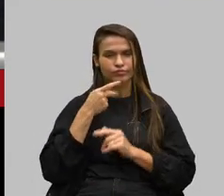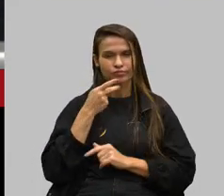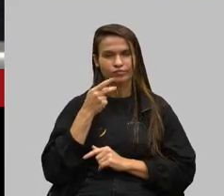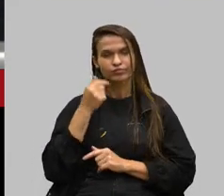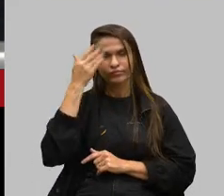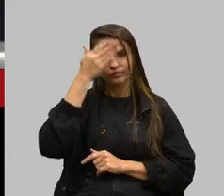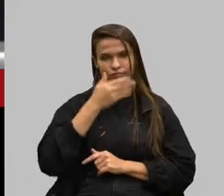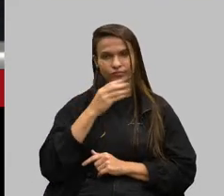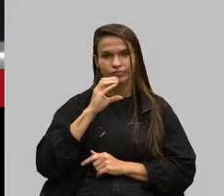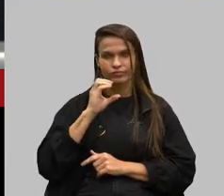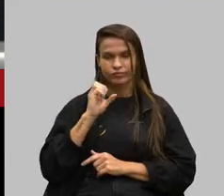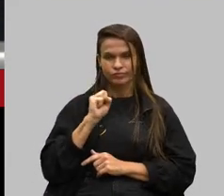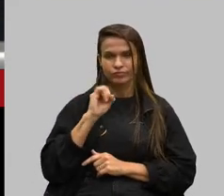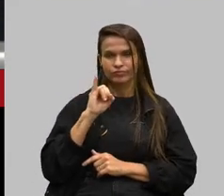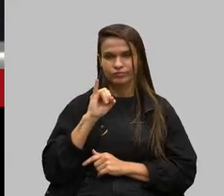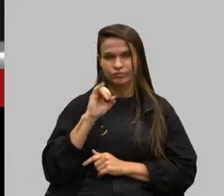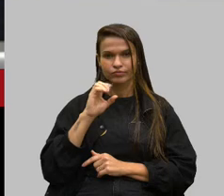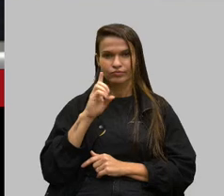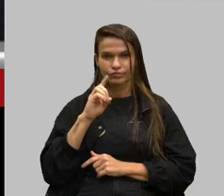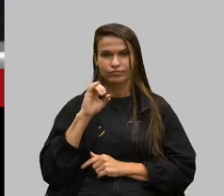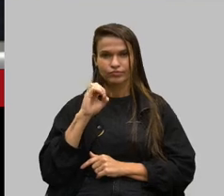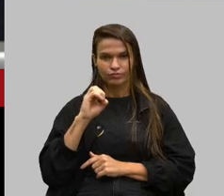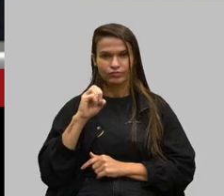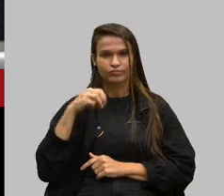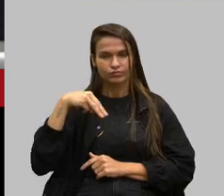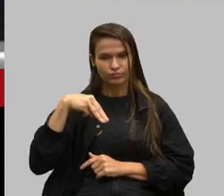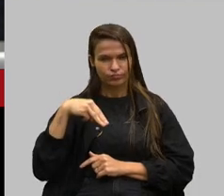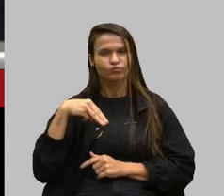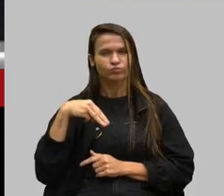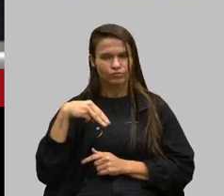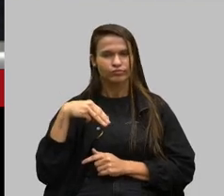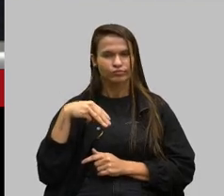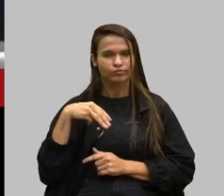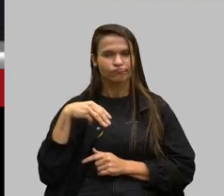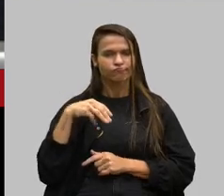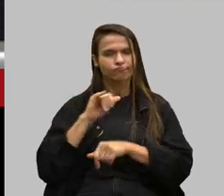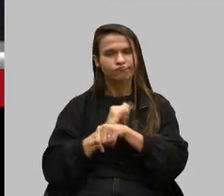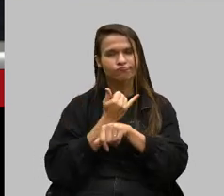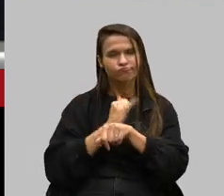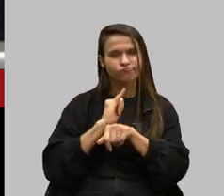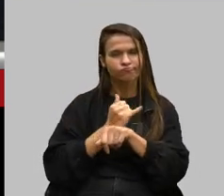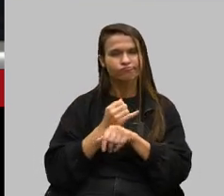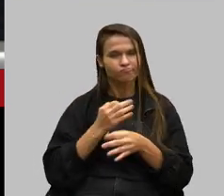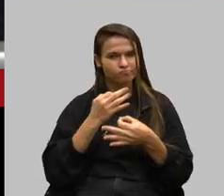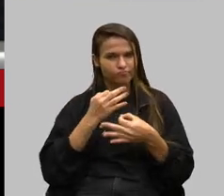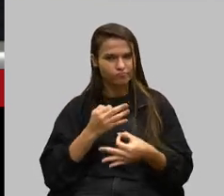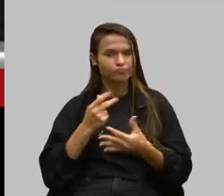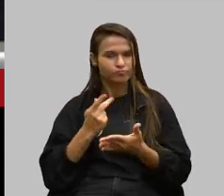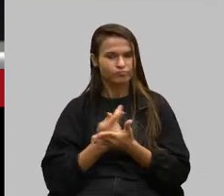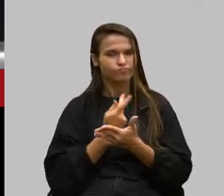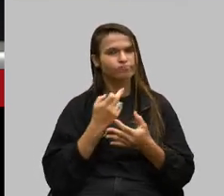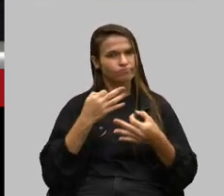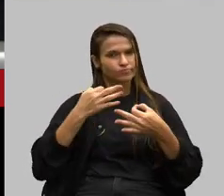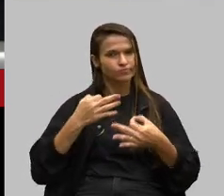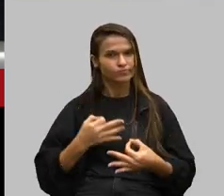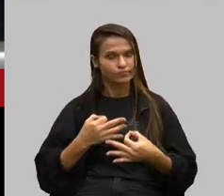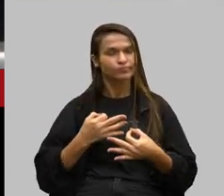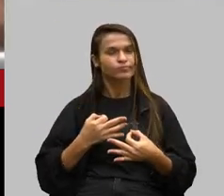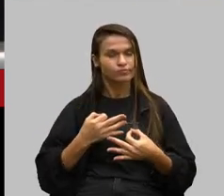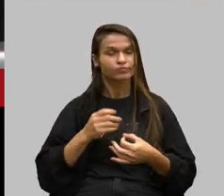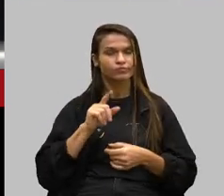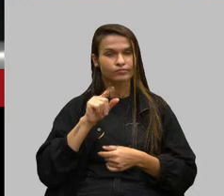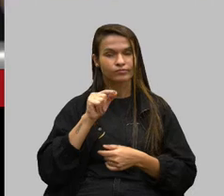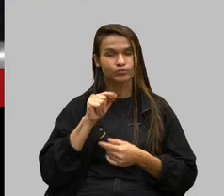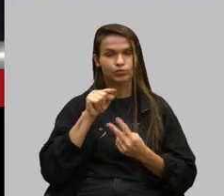sigcon é uma ferramenta que tá andando muito bem tá rodando de uma maneira muito efetiva e muito redondinha é que